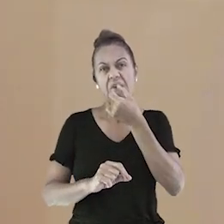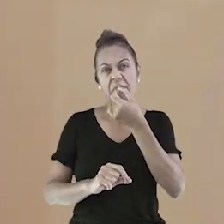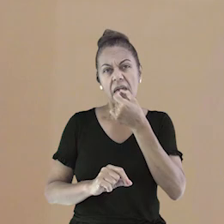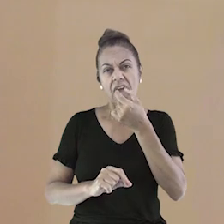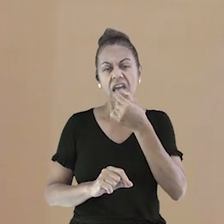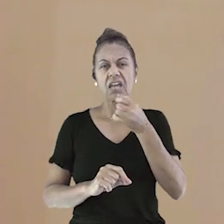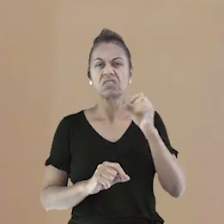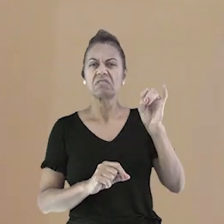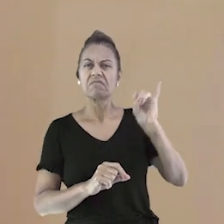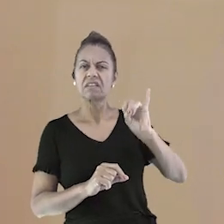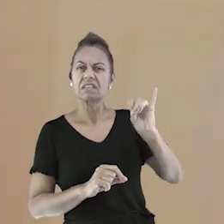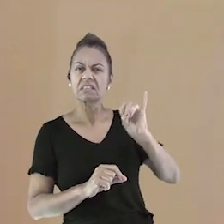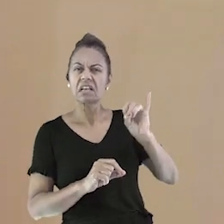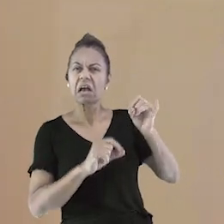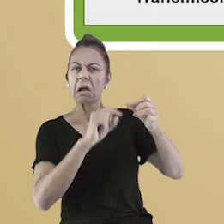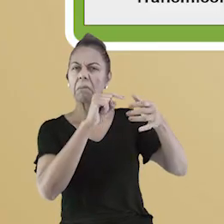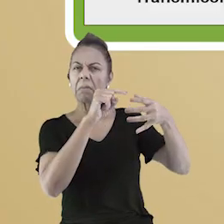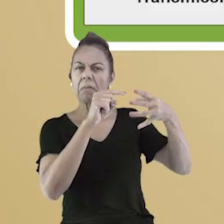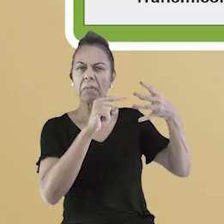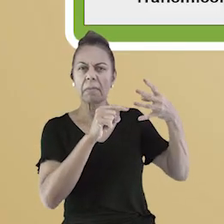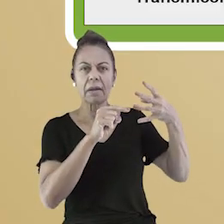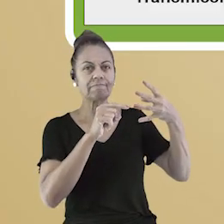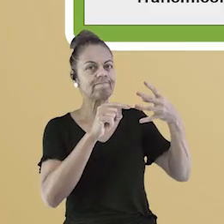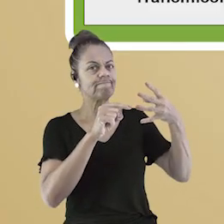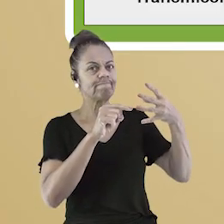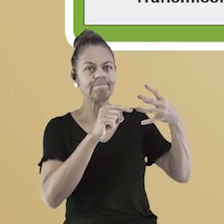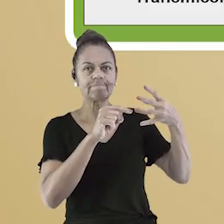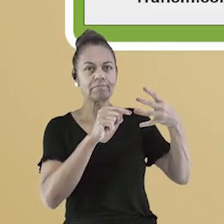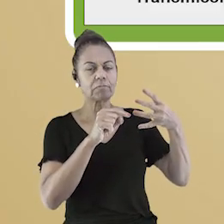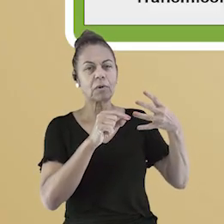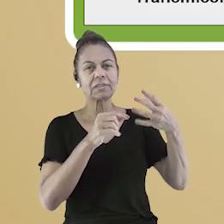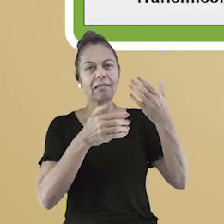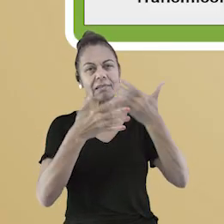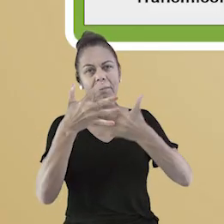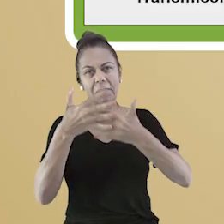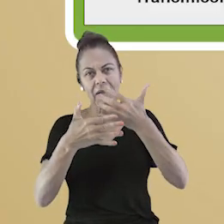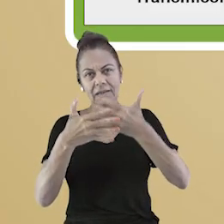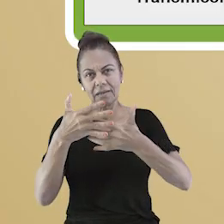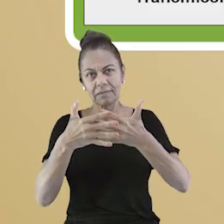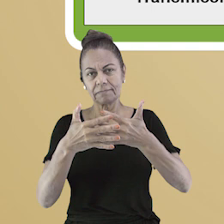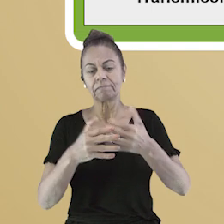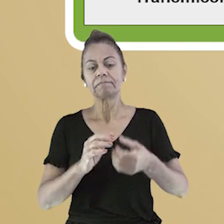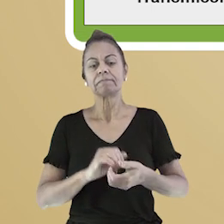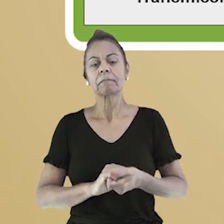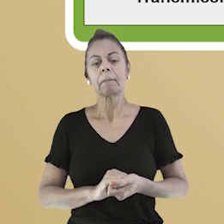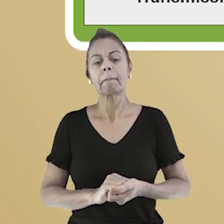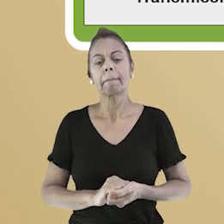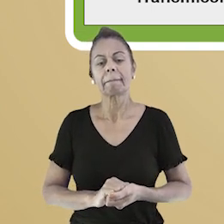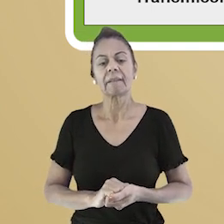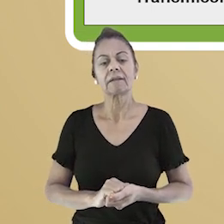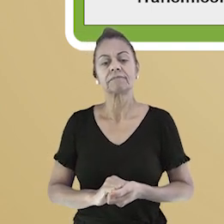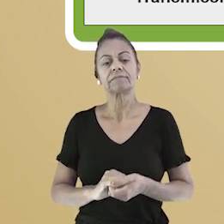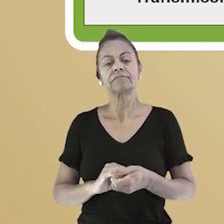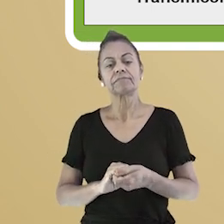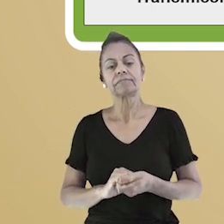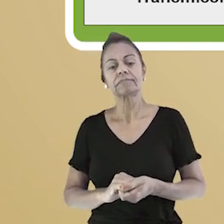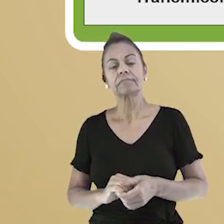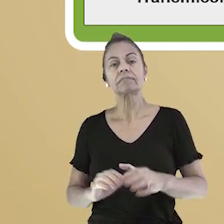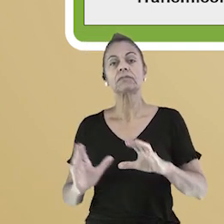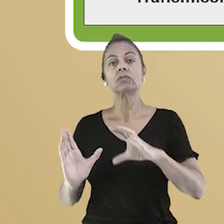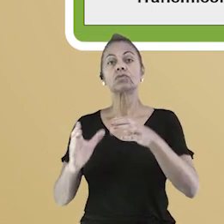antibióticos, podem cortar esse efeito. Em seguida, a gente tem os métodos de barreira. Nesse grupo, nós temos um